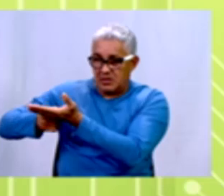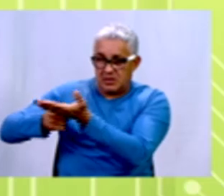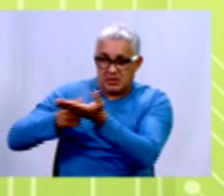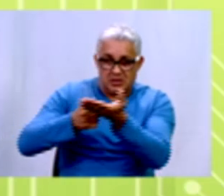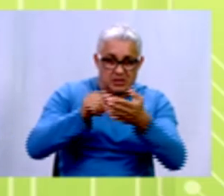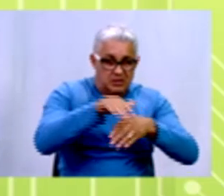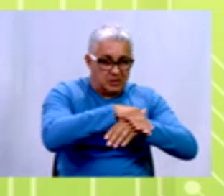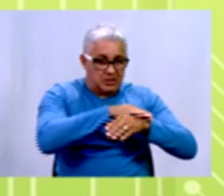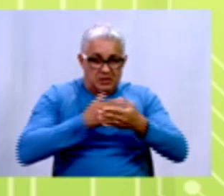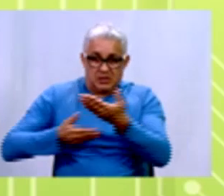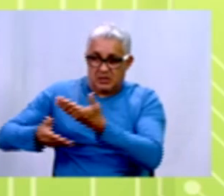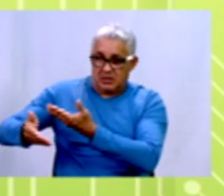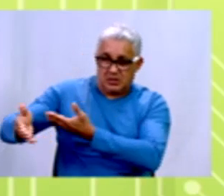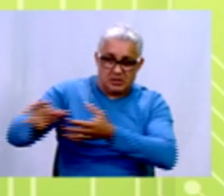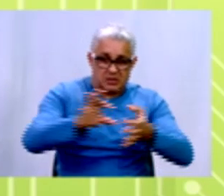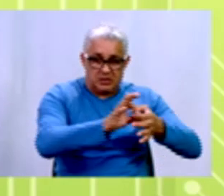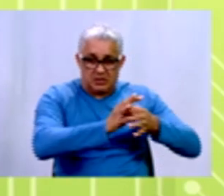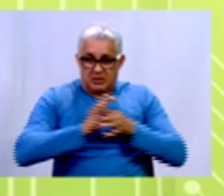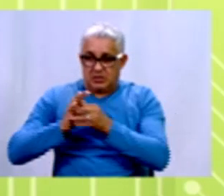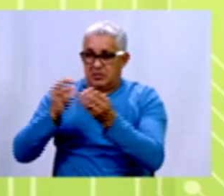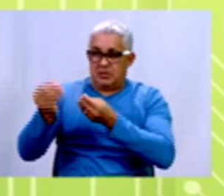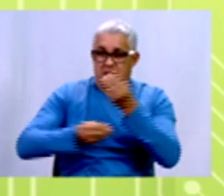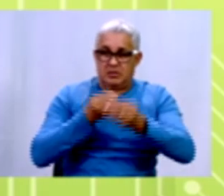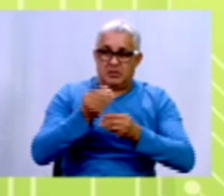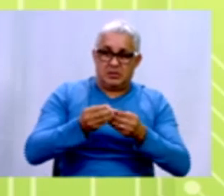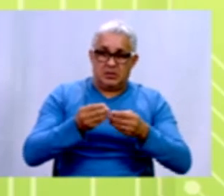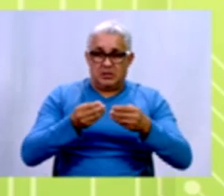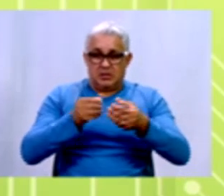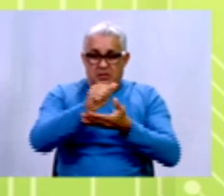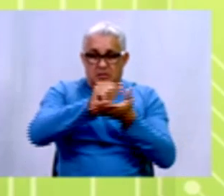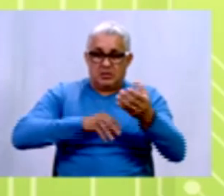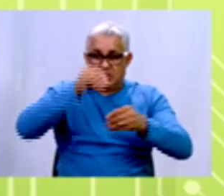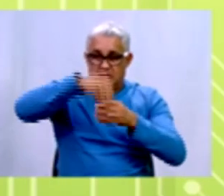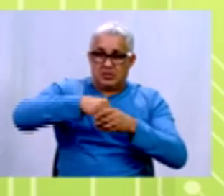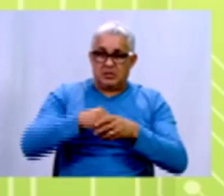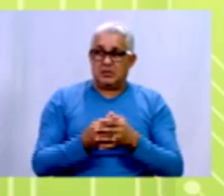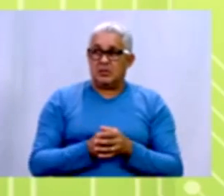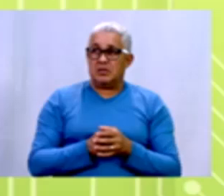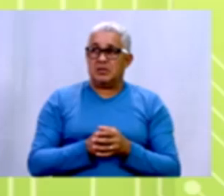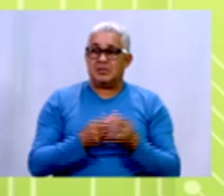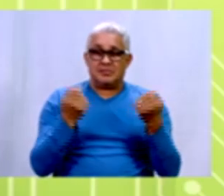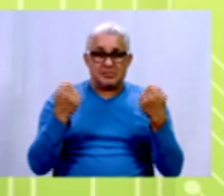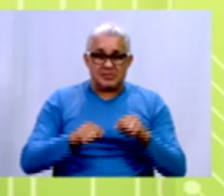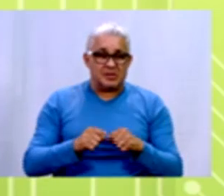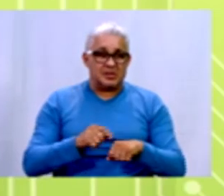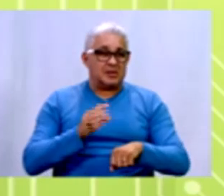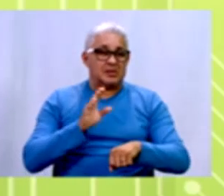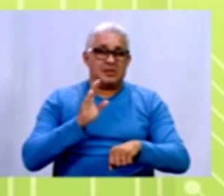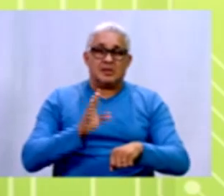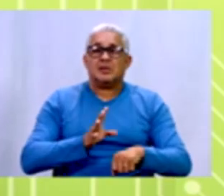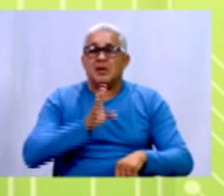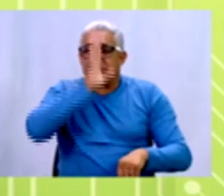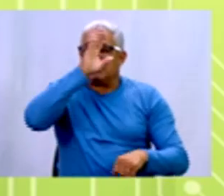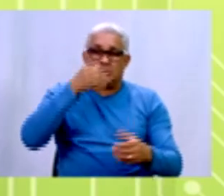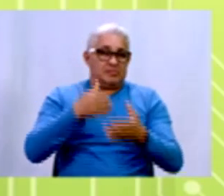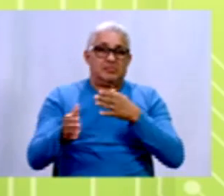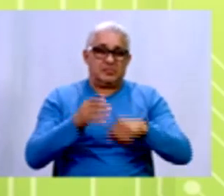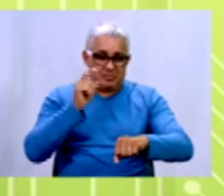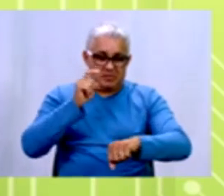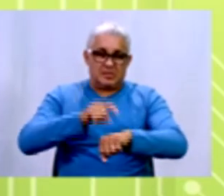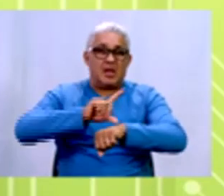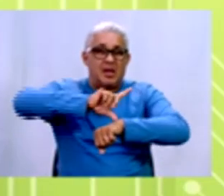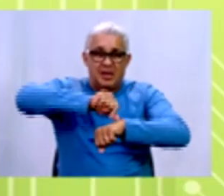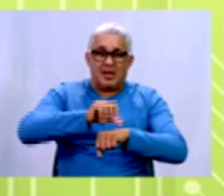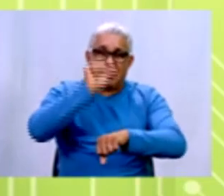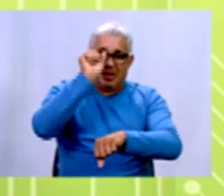se entrosar e verificar realmente como que está o andamento das atividades. E não ter que, em horários não programados, ter